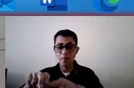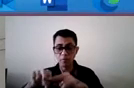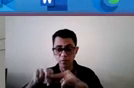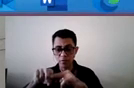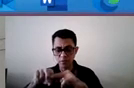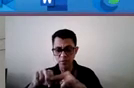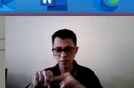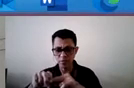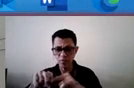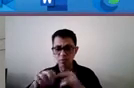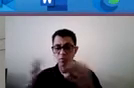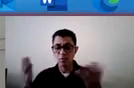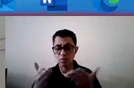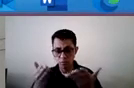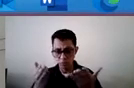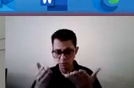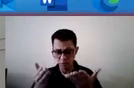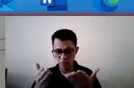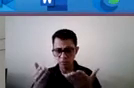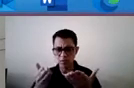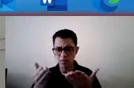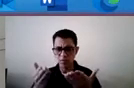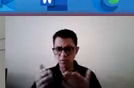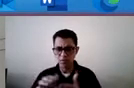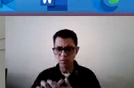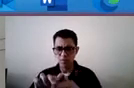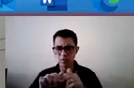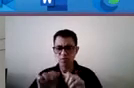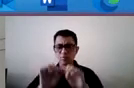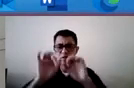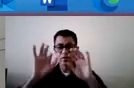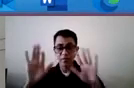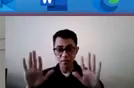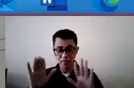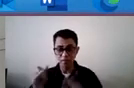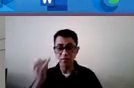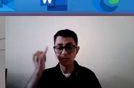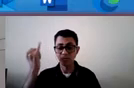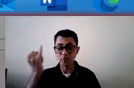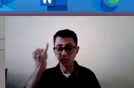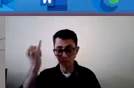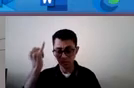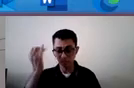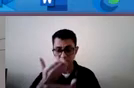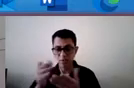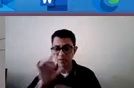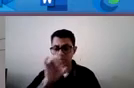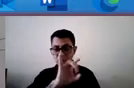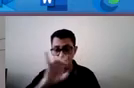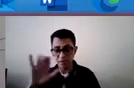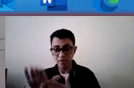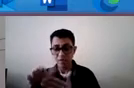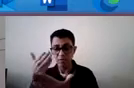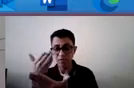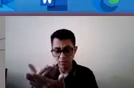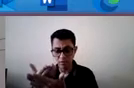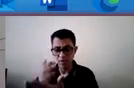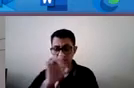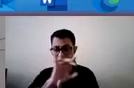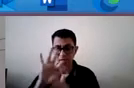que hoje em dia se tem uma clareza muito maior de que cabe à escola e que cabe